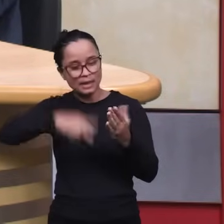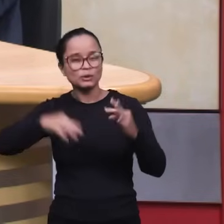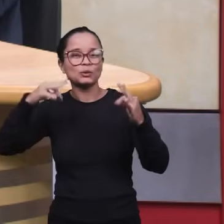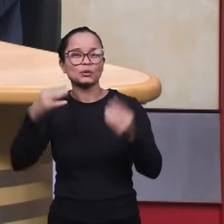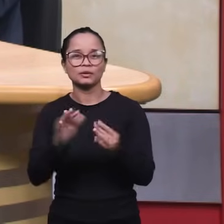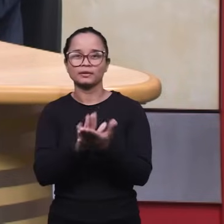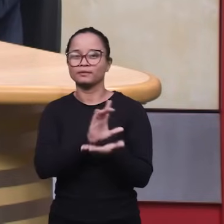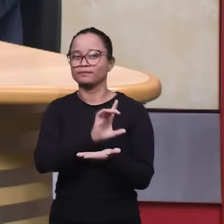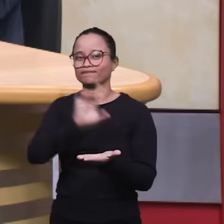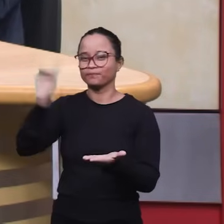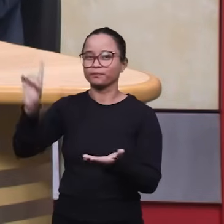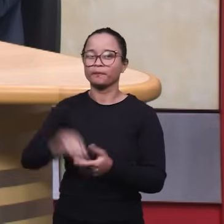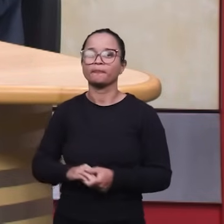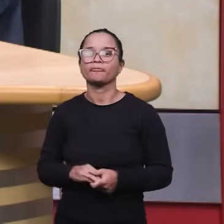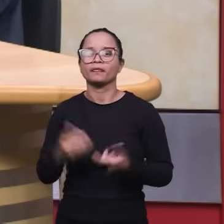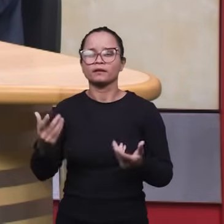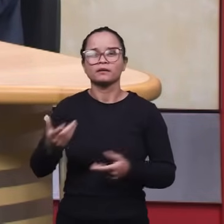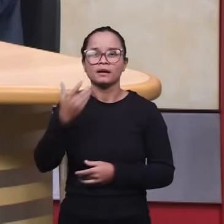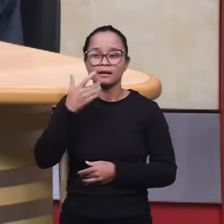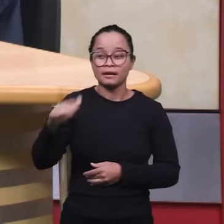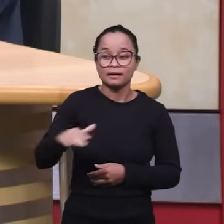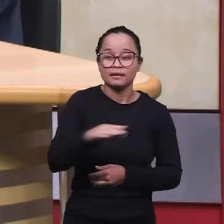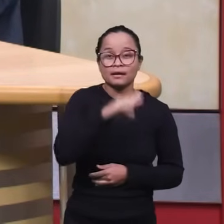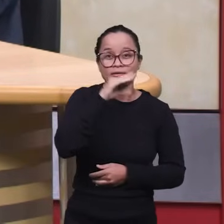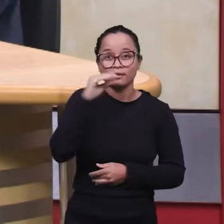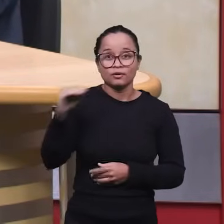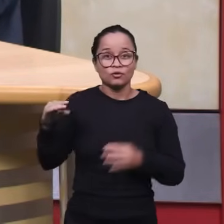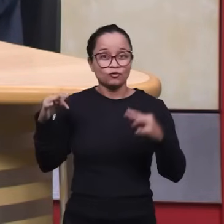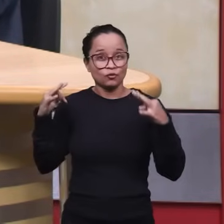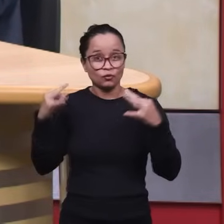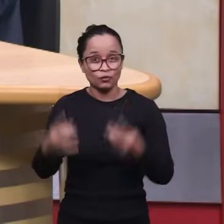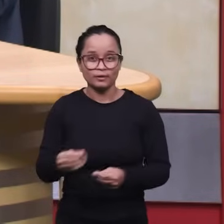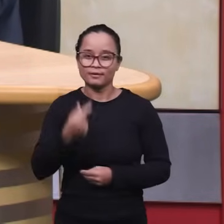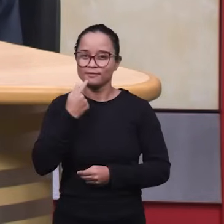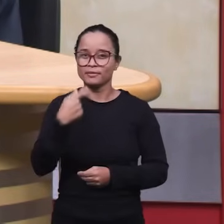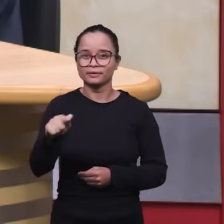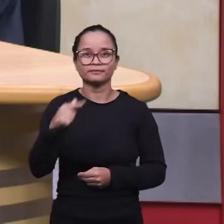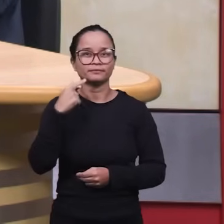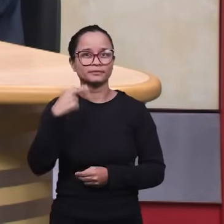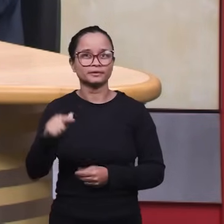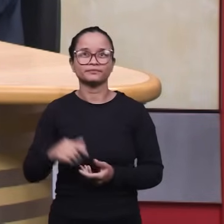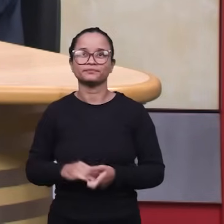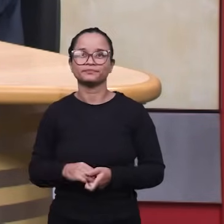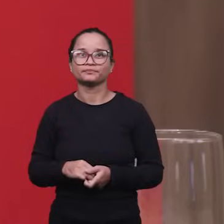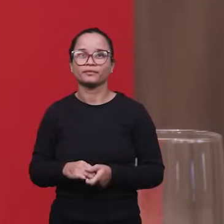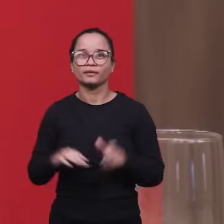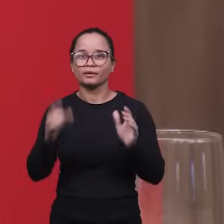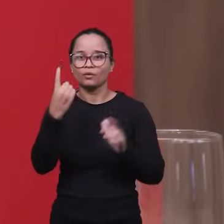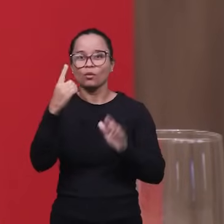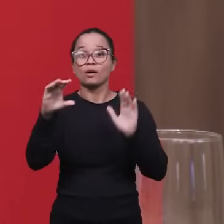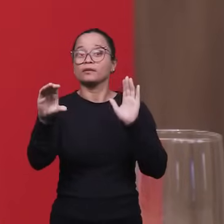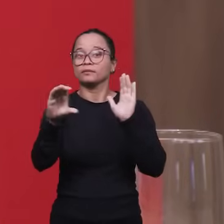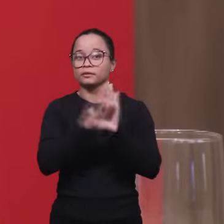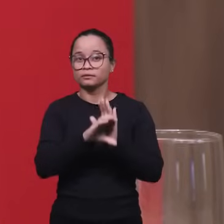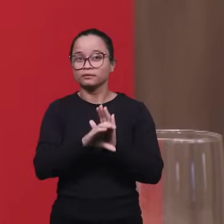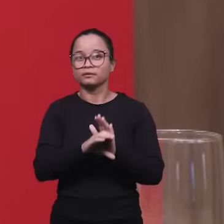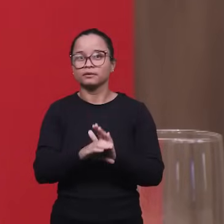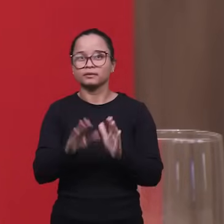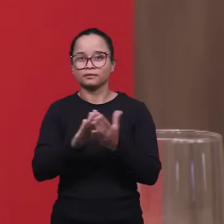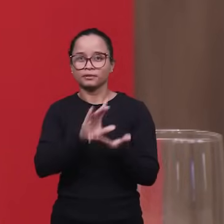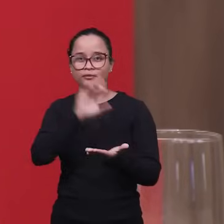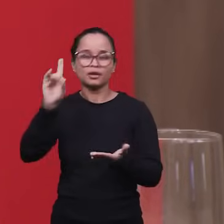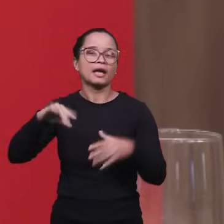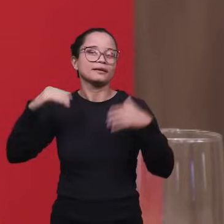e passou a infância e a adolescência toda semana, era por semana, recitando um capítulo da